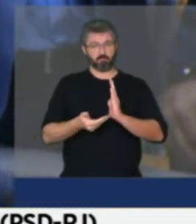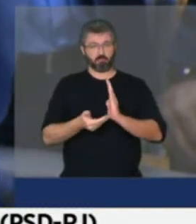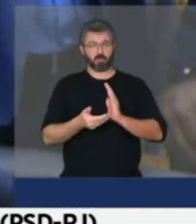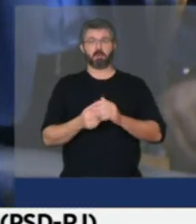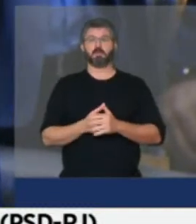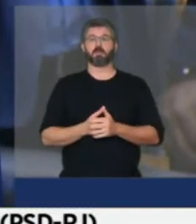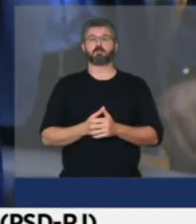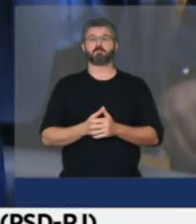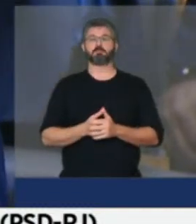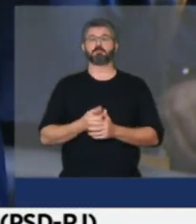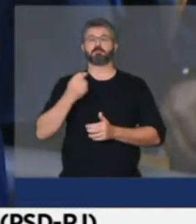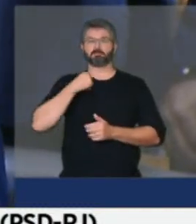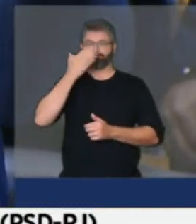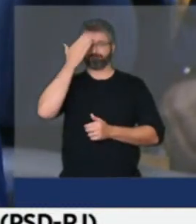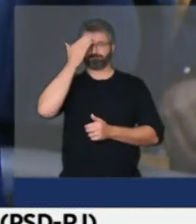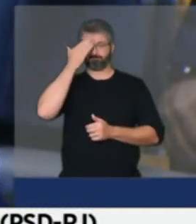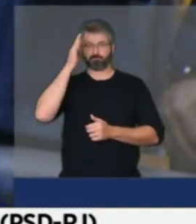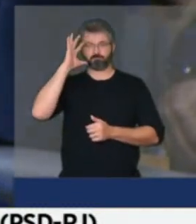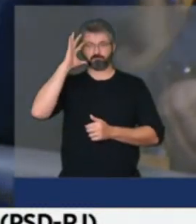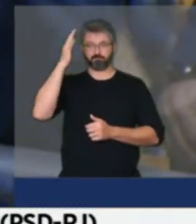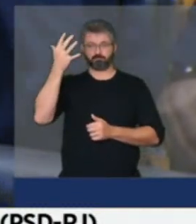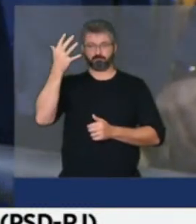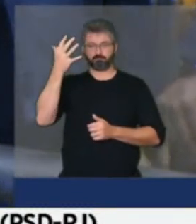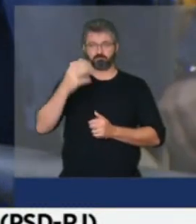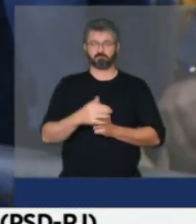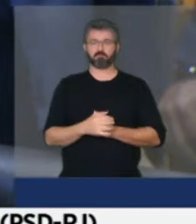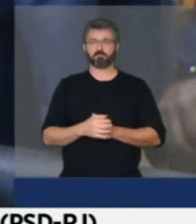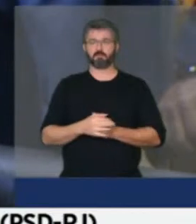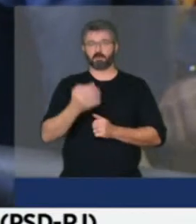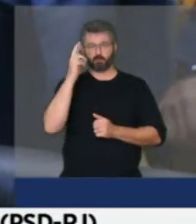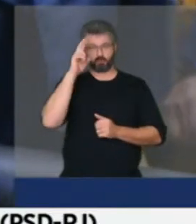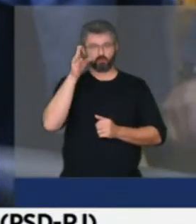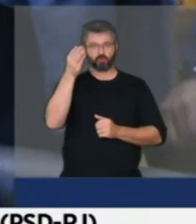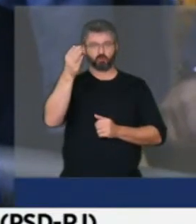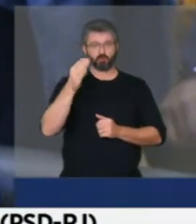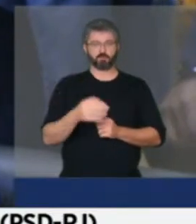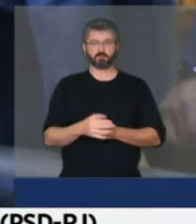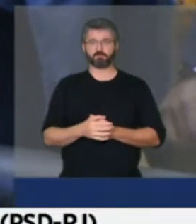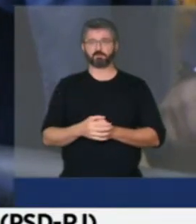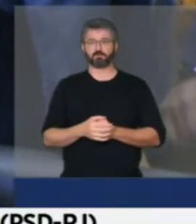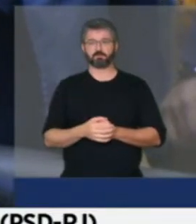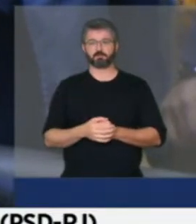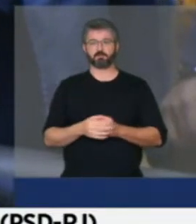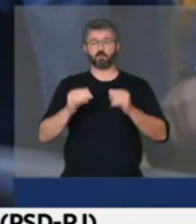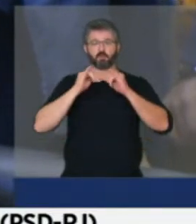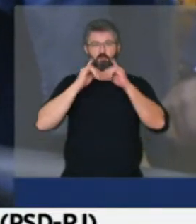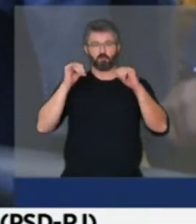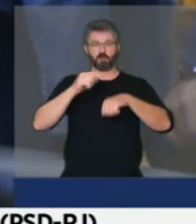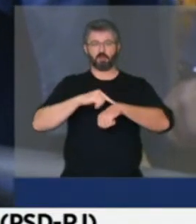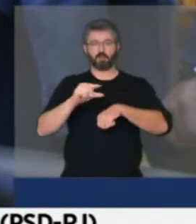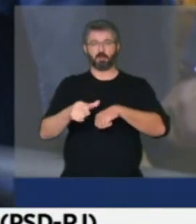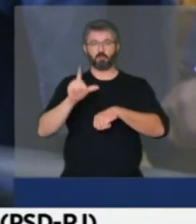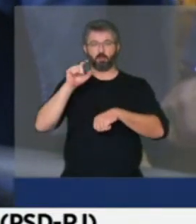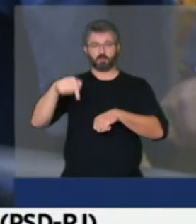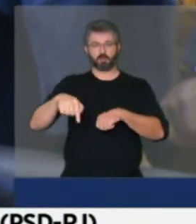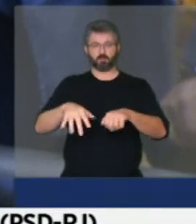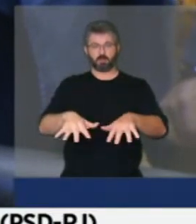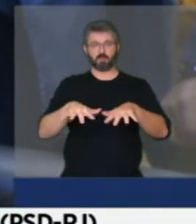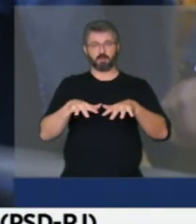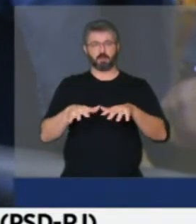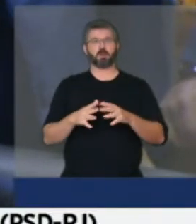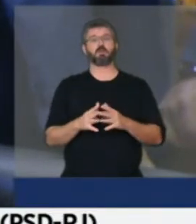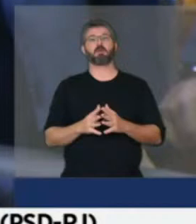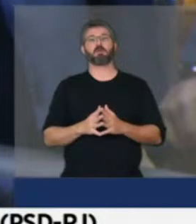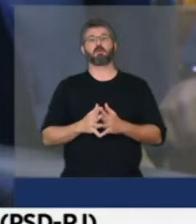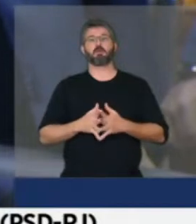tendo conhecimento da decisão de Vossa Excelência, divulgada há pouco neste plenário,